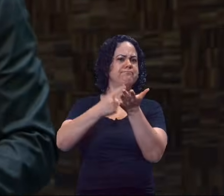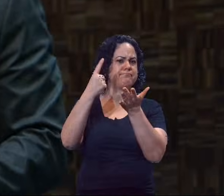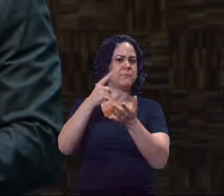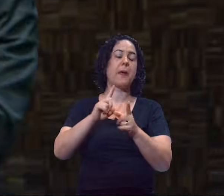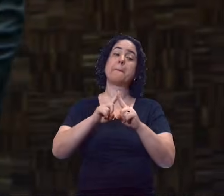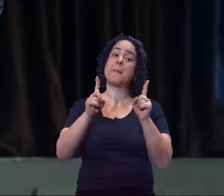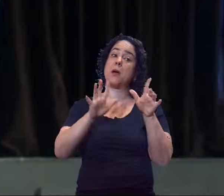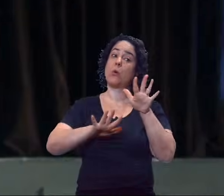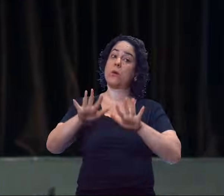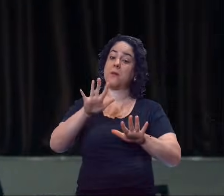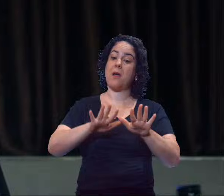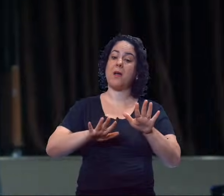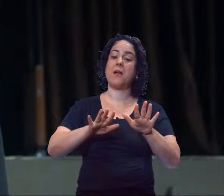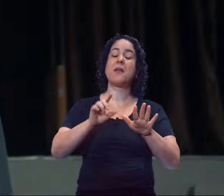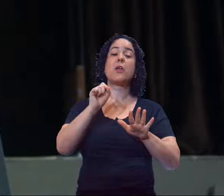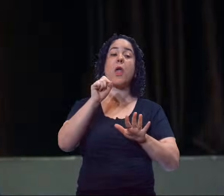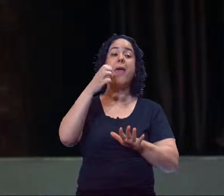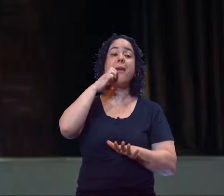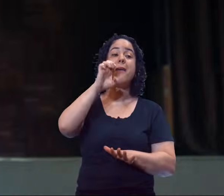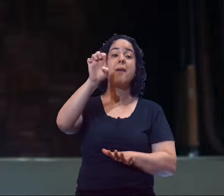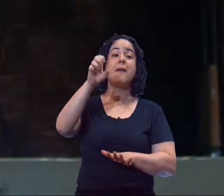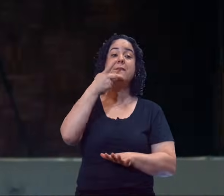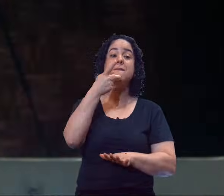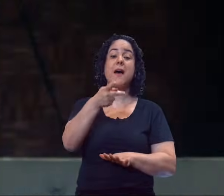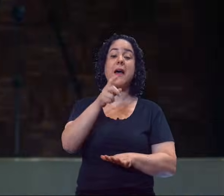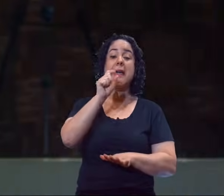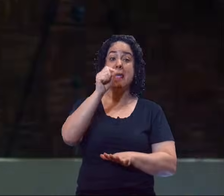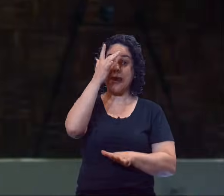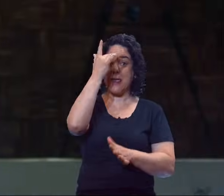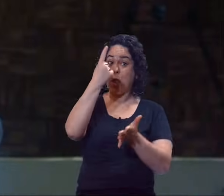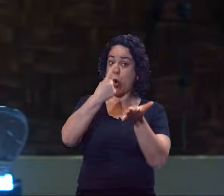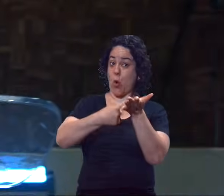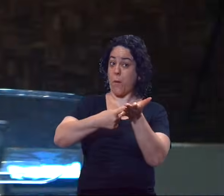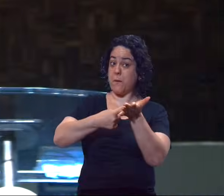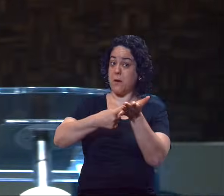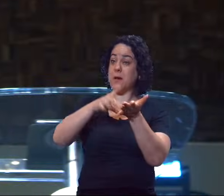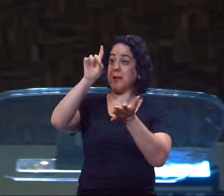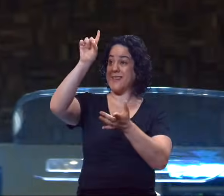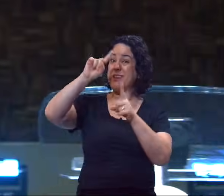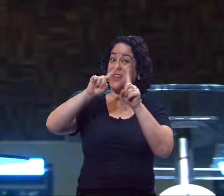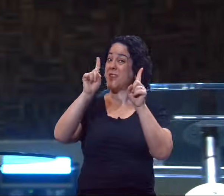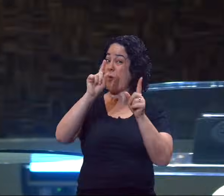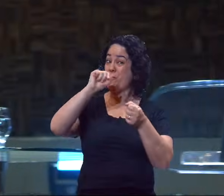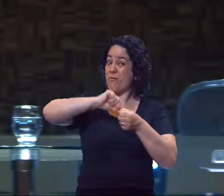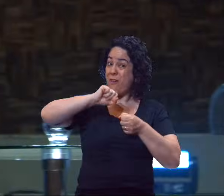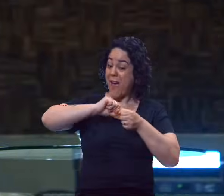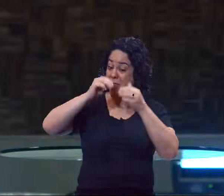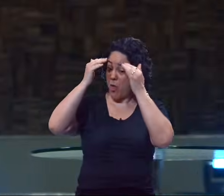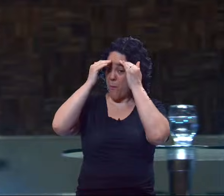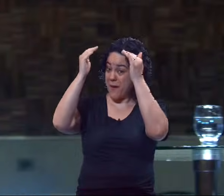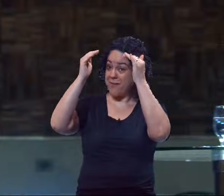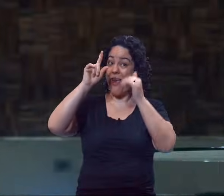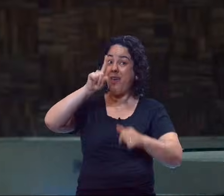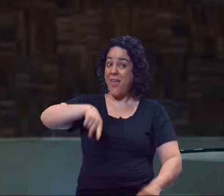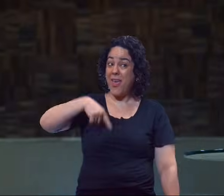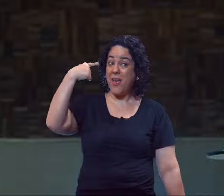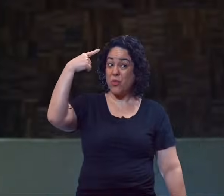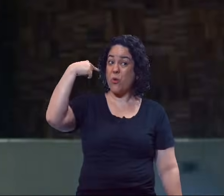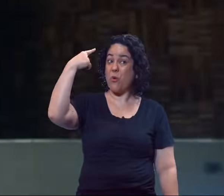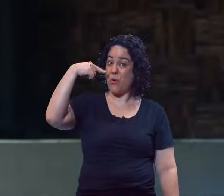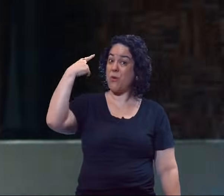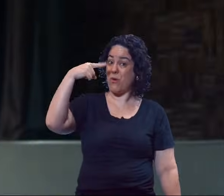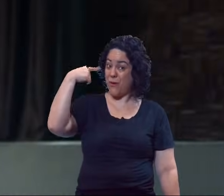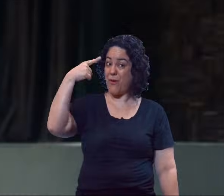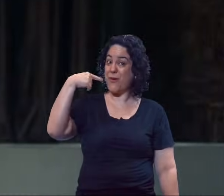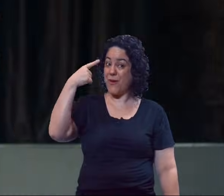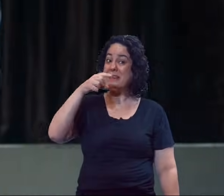ter é que em Eclesiastes, a Bíblia diz que quem faz voto com Deus e não cumpre é louco.